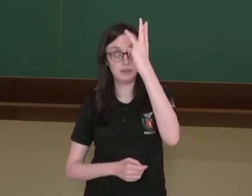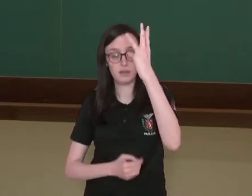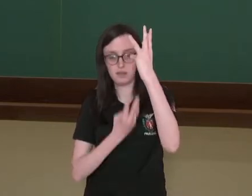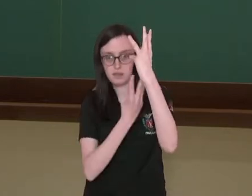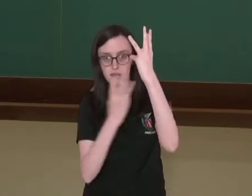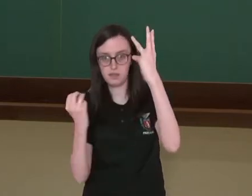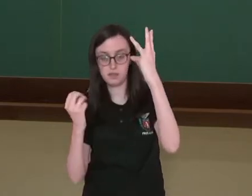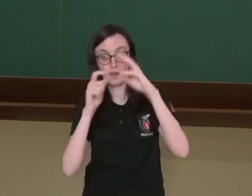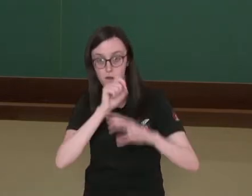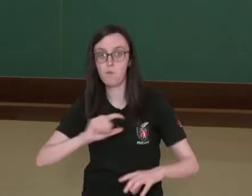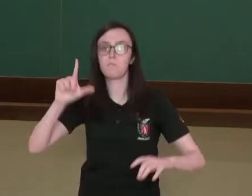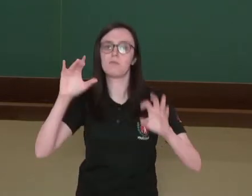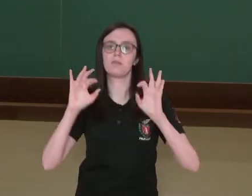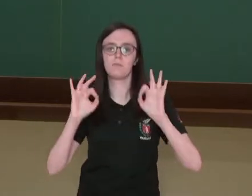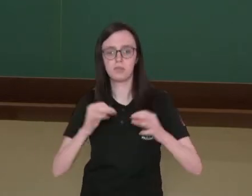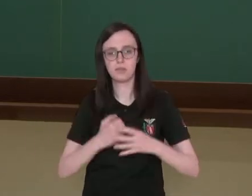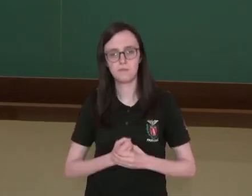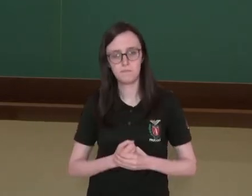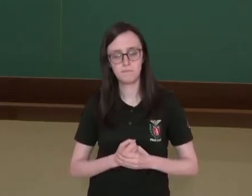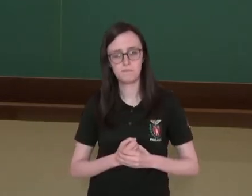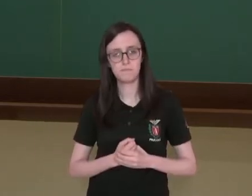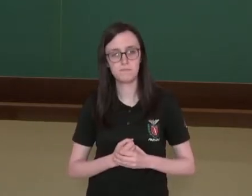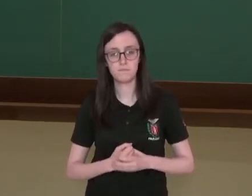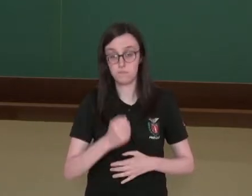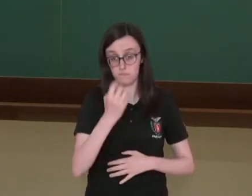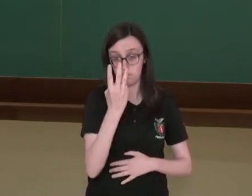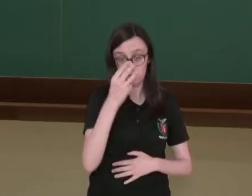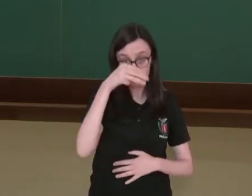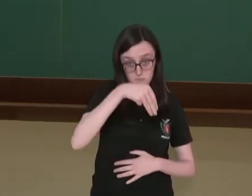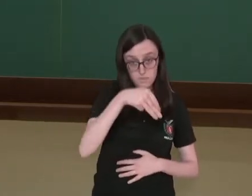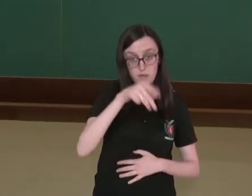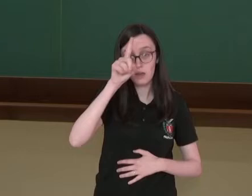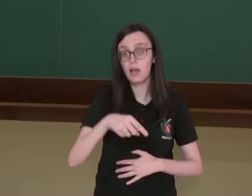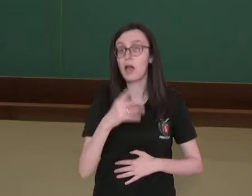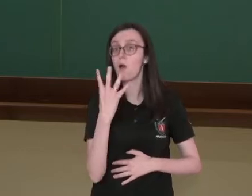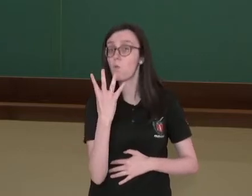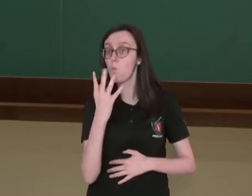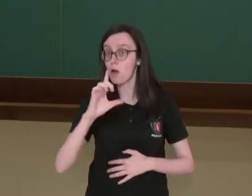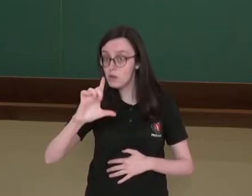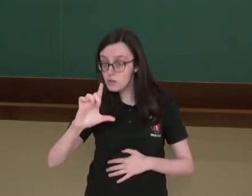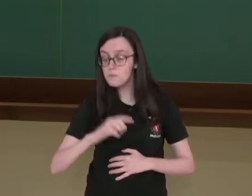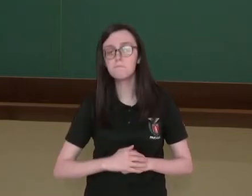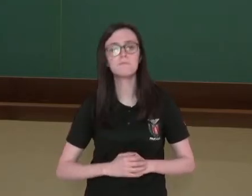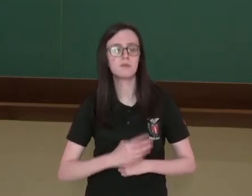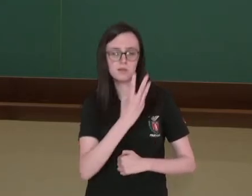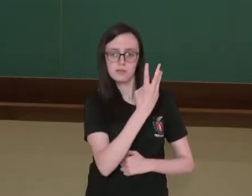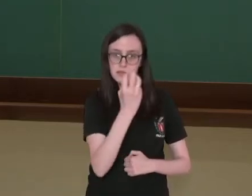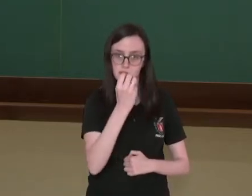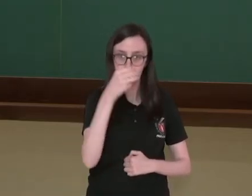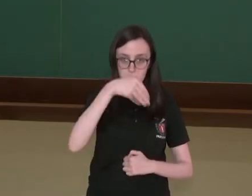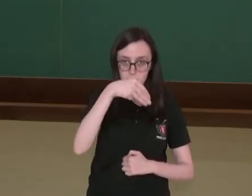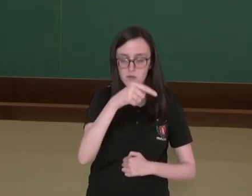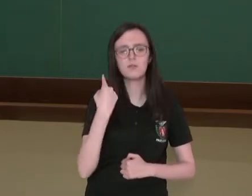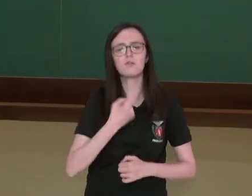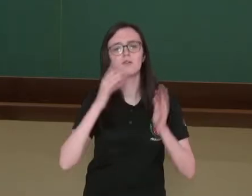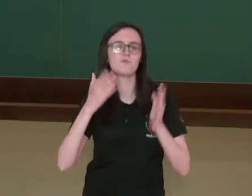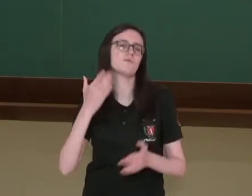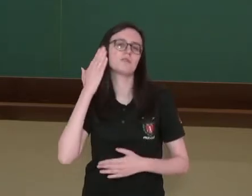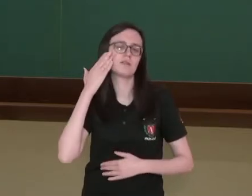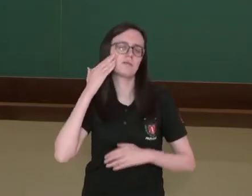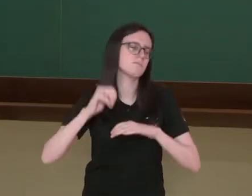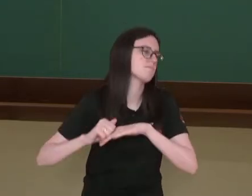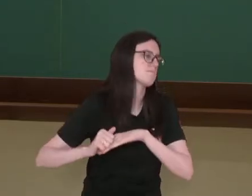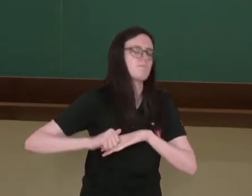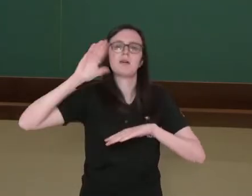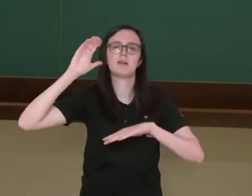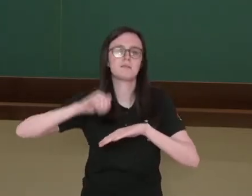um aumento. Se 3 minutos dá 4 litros, em 300 minutos a gente sabe que vai dar muito